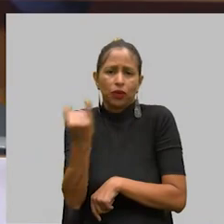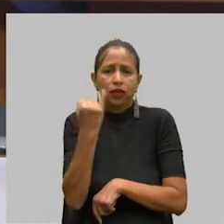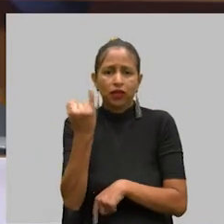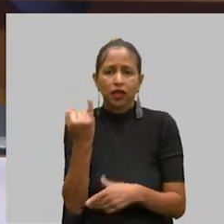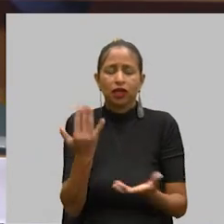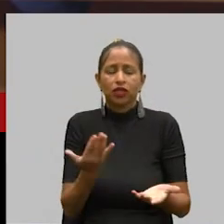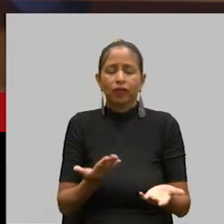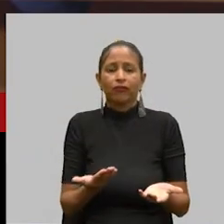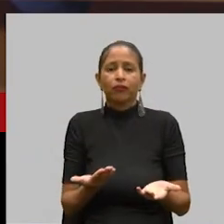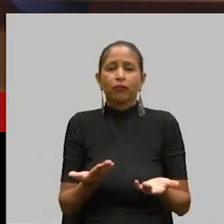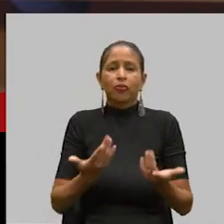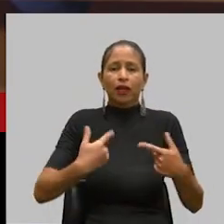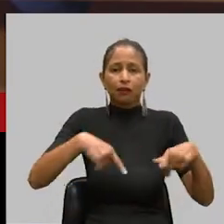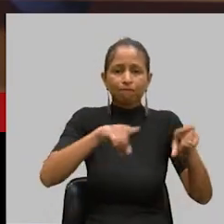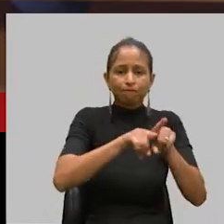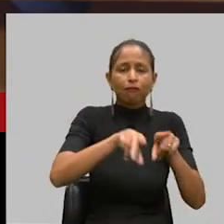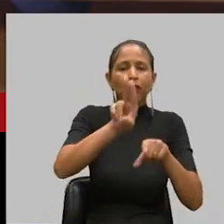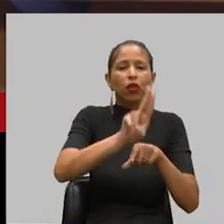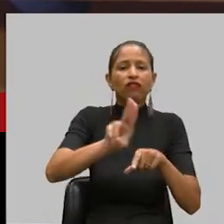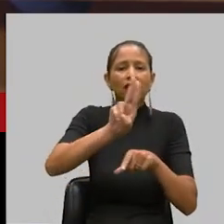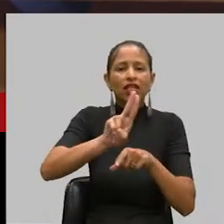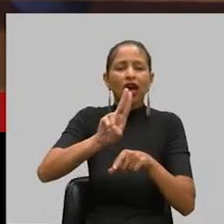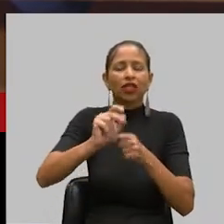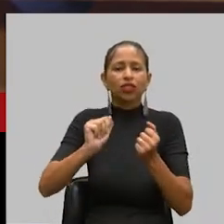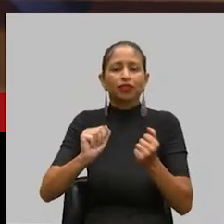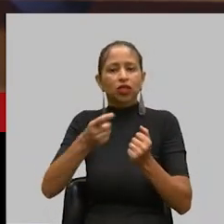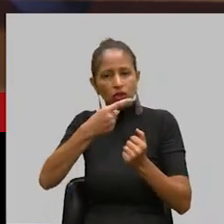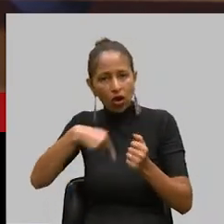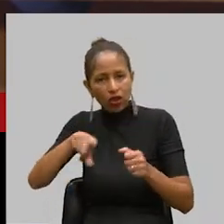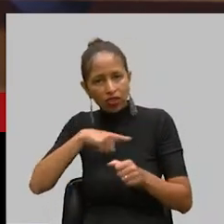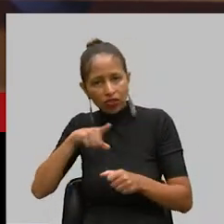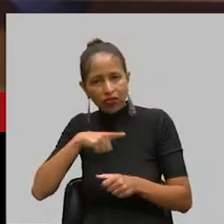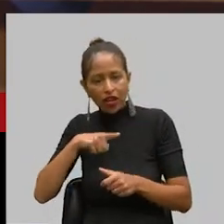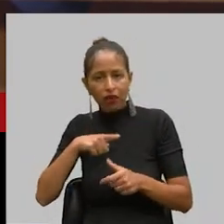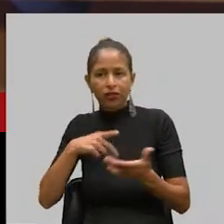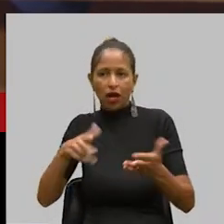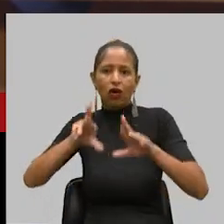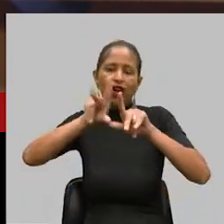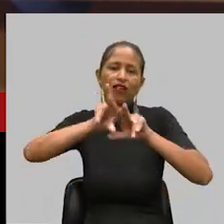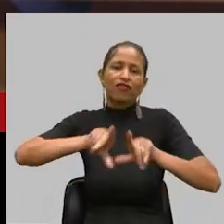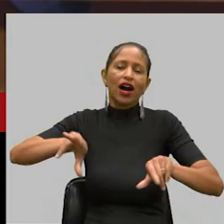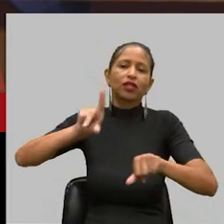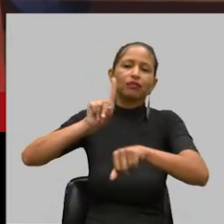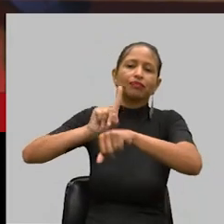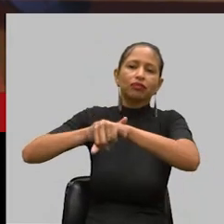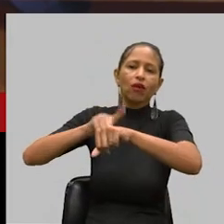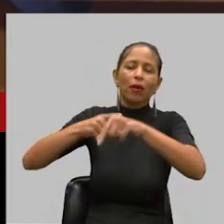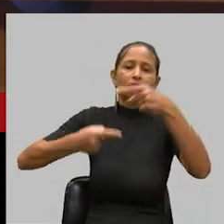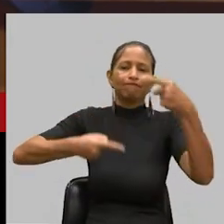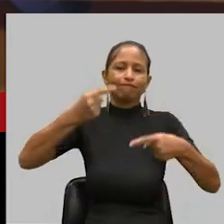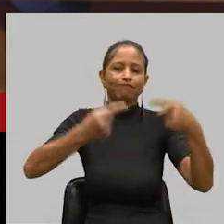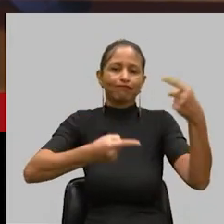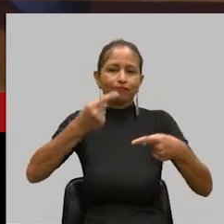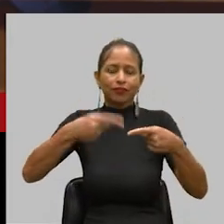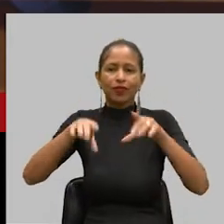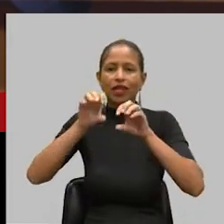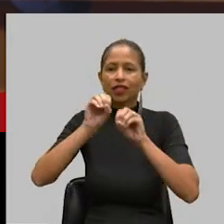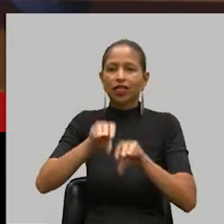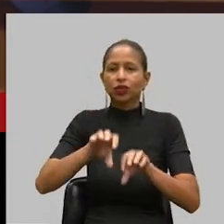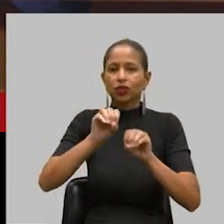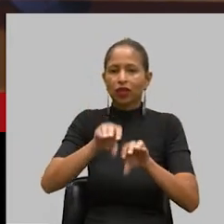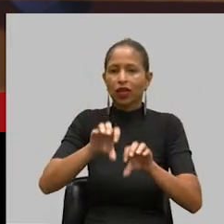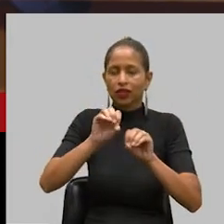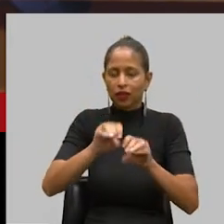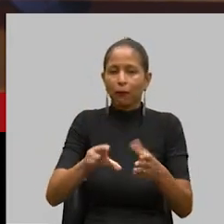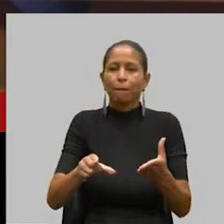né com as Universidade nós tivemos né já vários momentos de debate da Educação do Campo